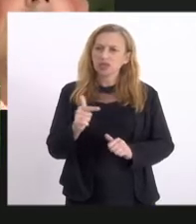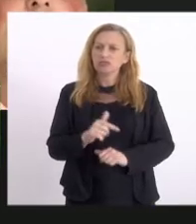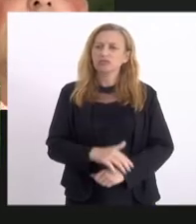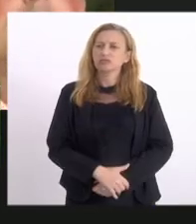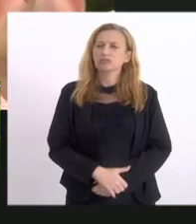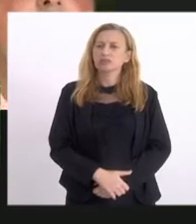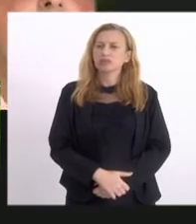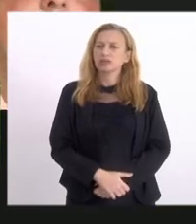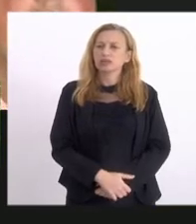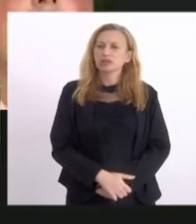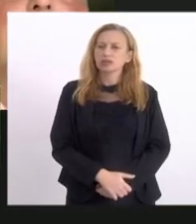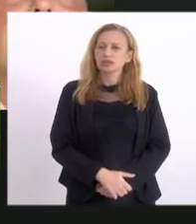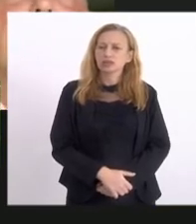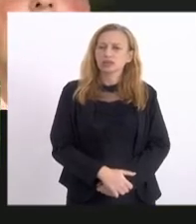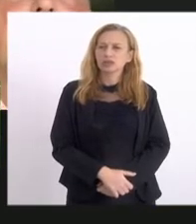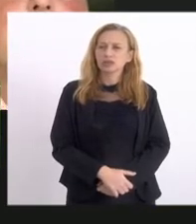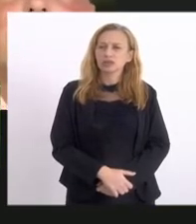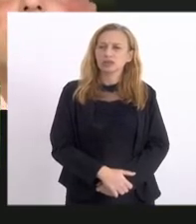sim.